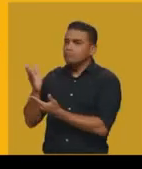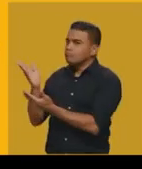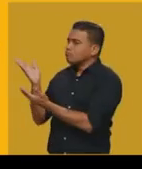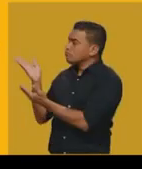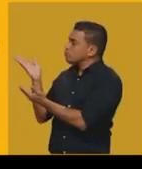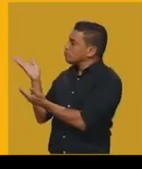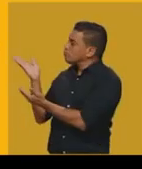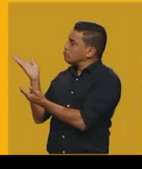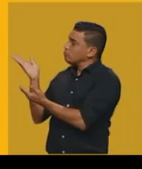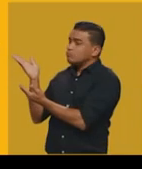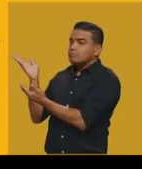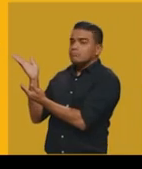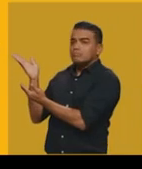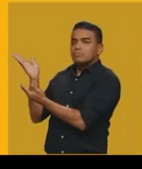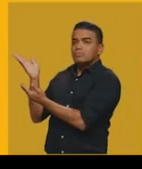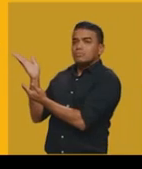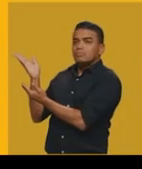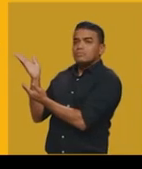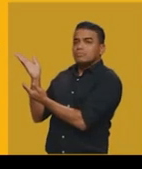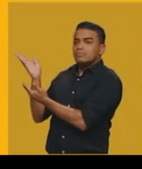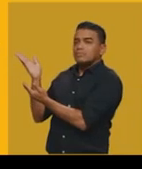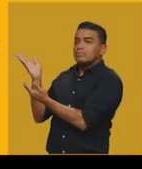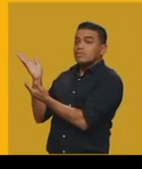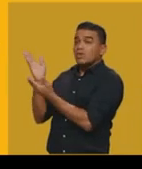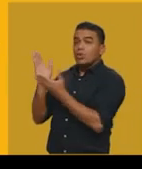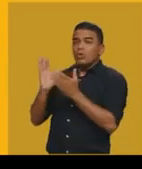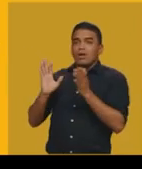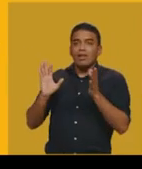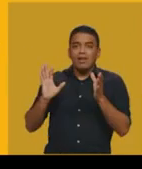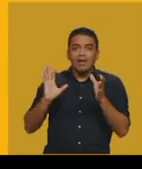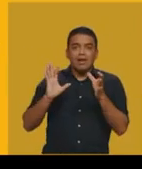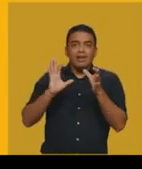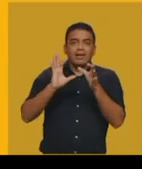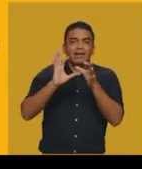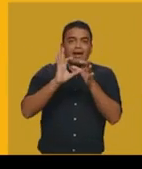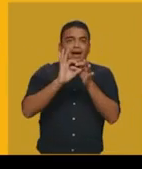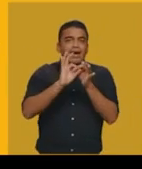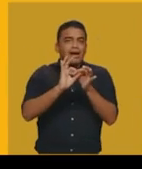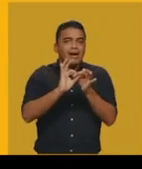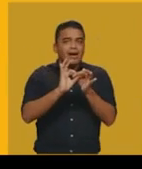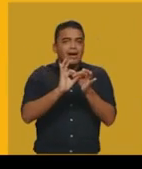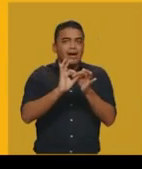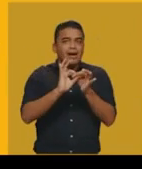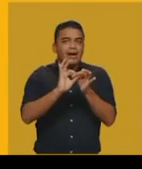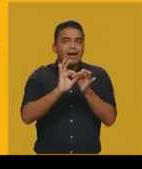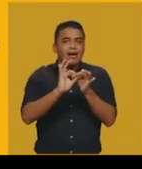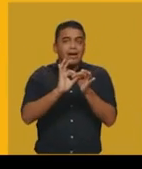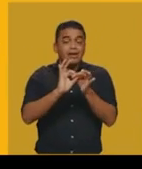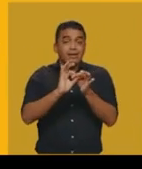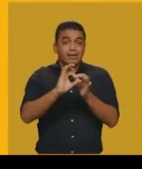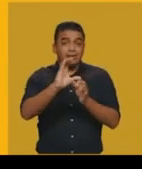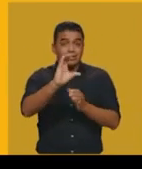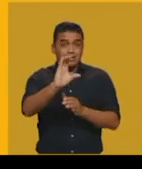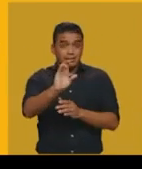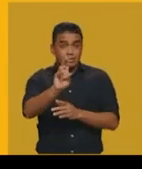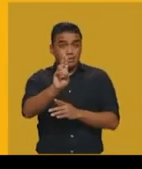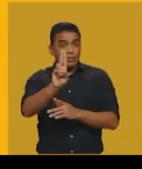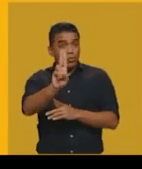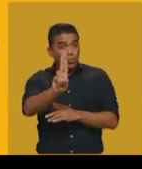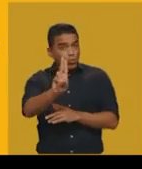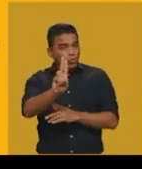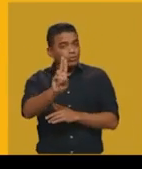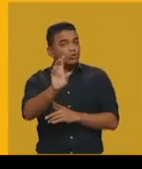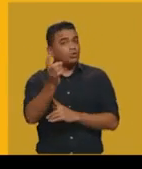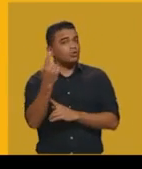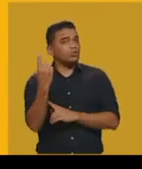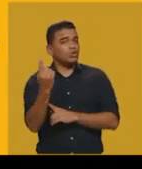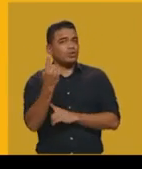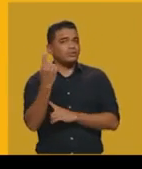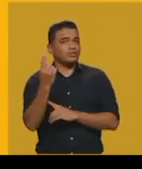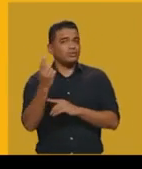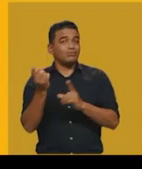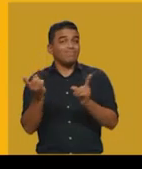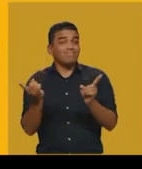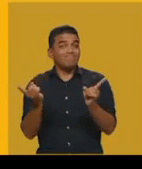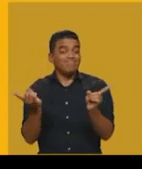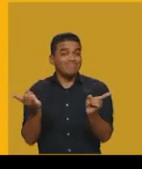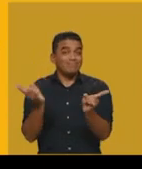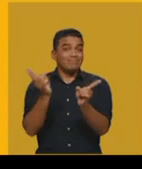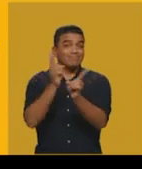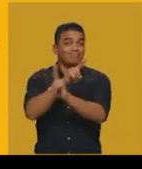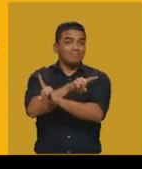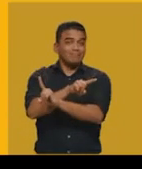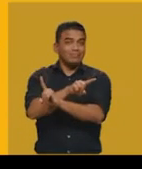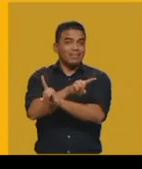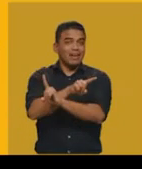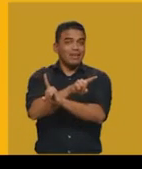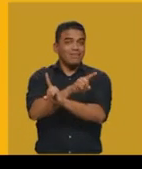estava ligado ao grupo nitrato e o Cu estava sozinho. Agora, nós temos uma inversão.